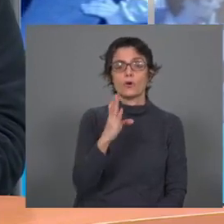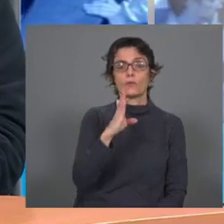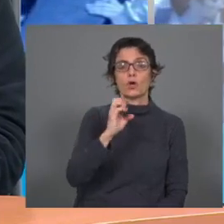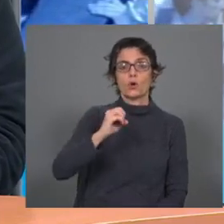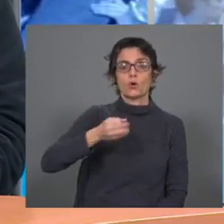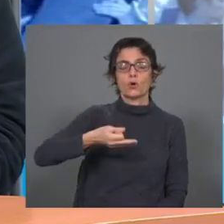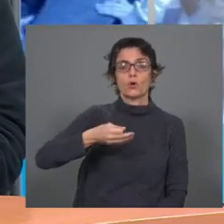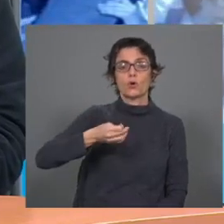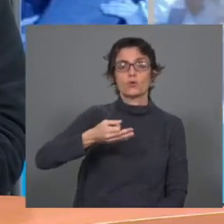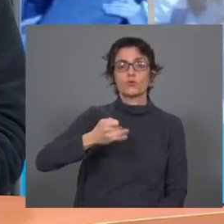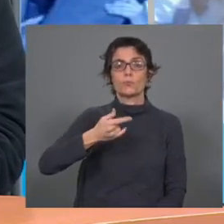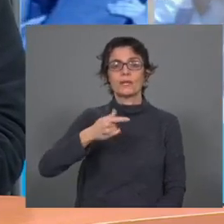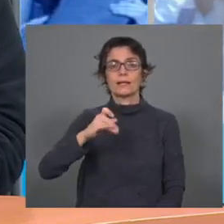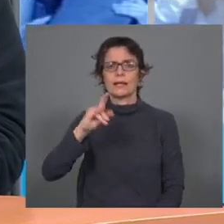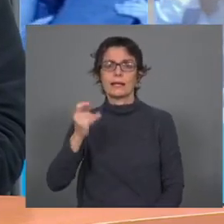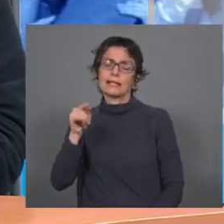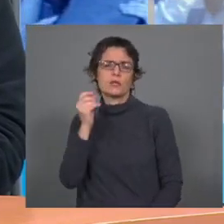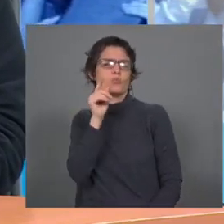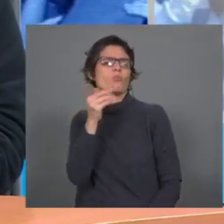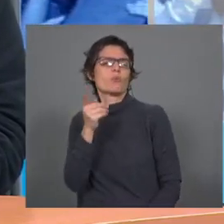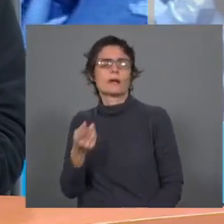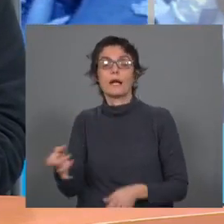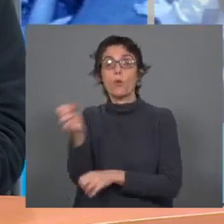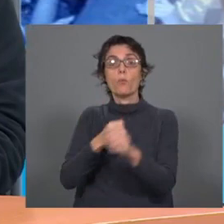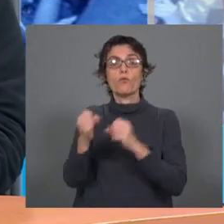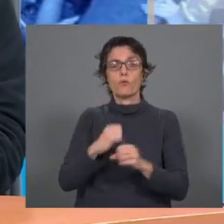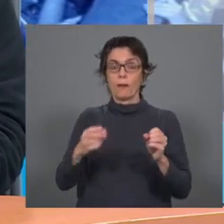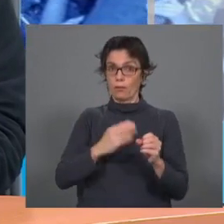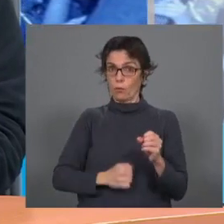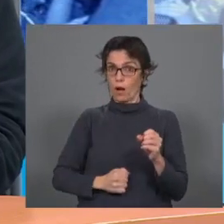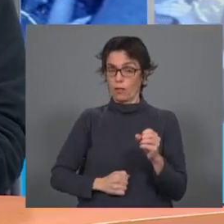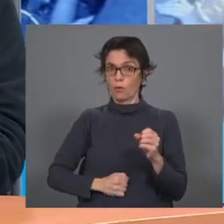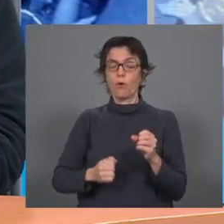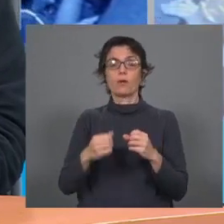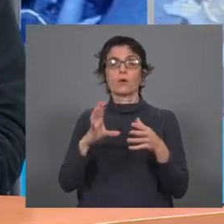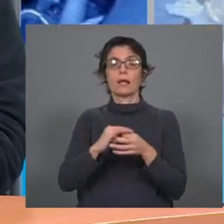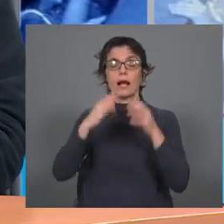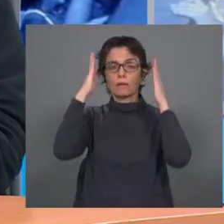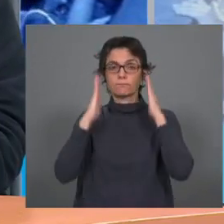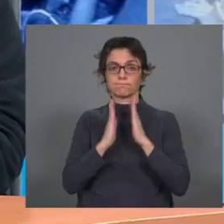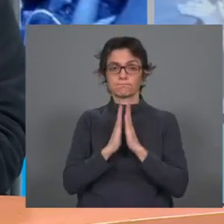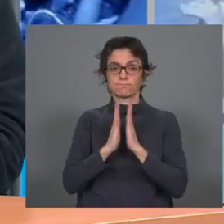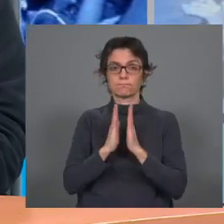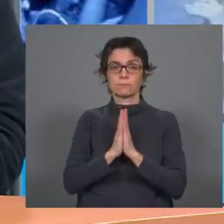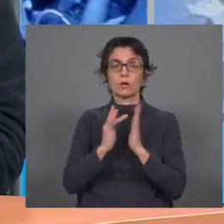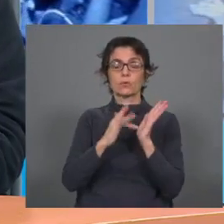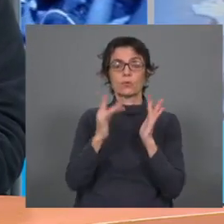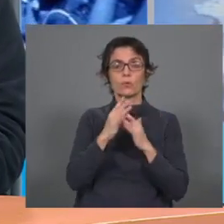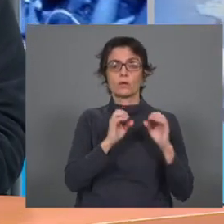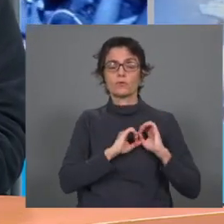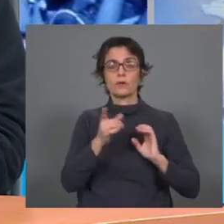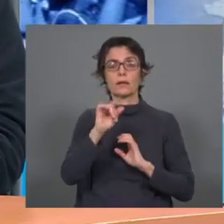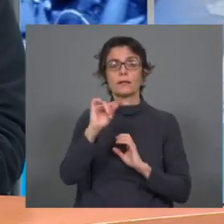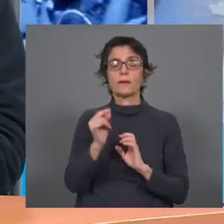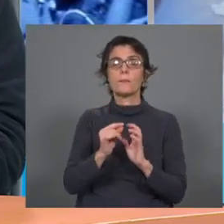católico, juvenil, ligado às Irmãs Hospitaleiras do Sagrado Coração de Jesus e à Ordem Hospitaleira dos Irmãos de São